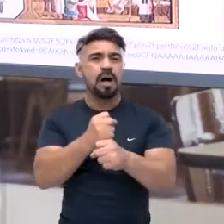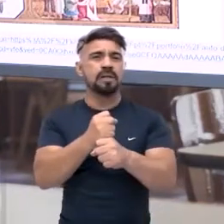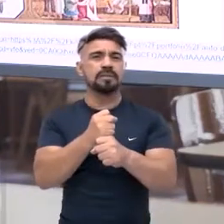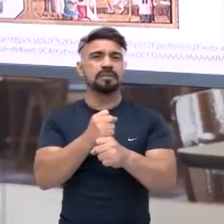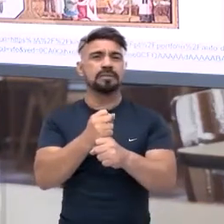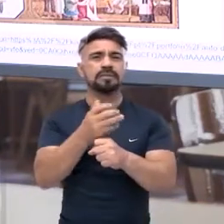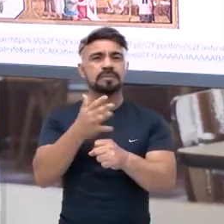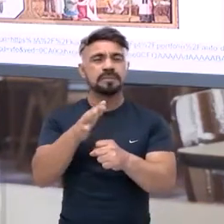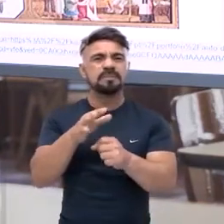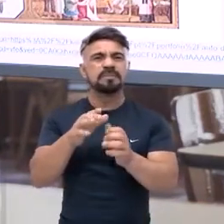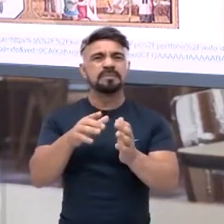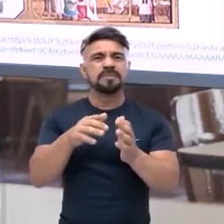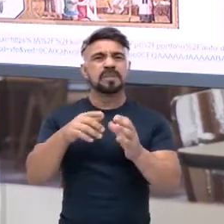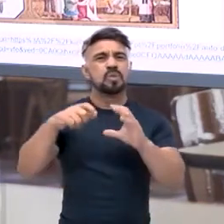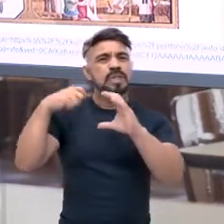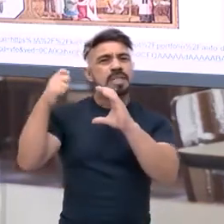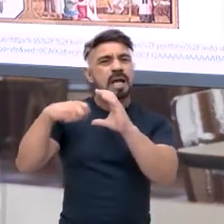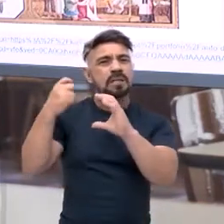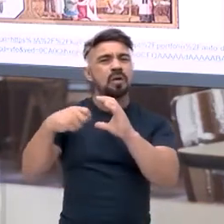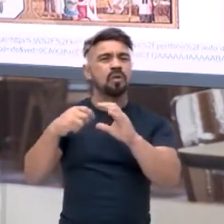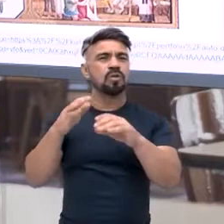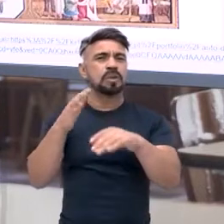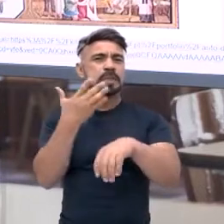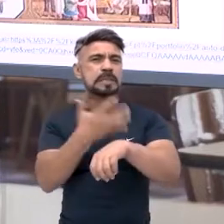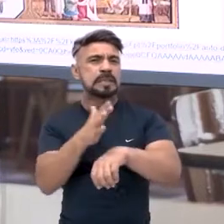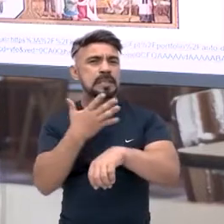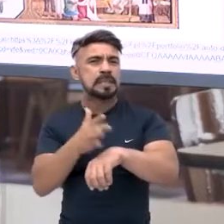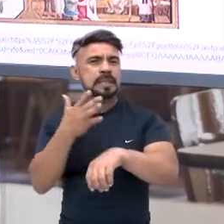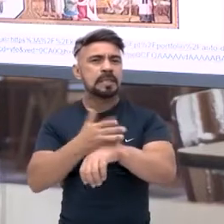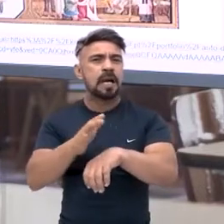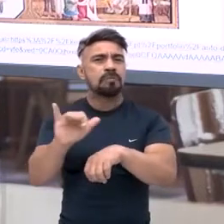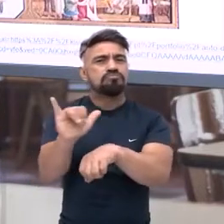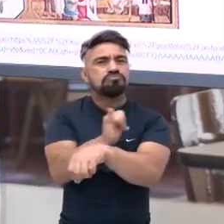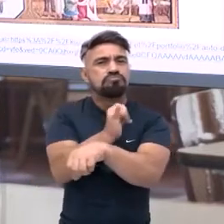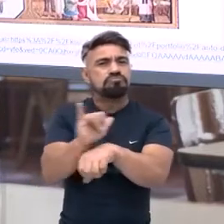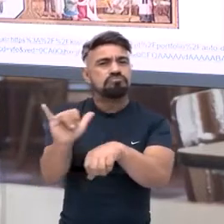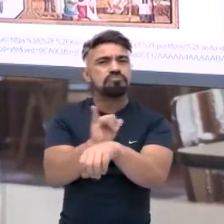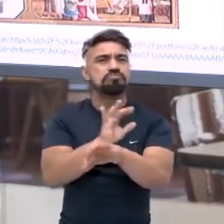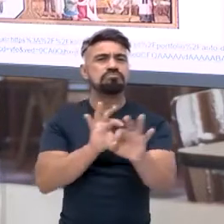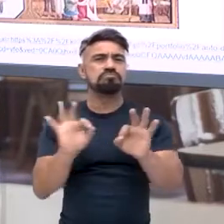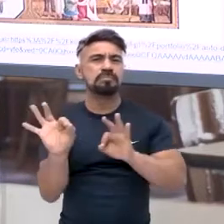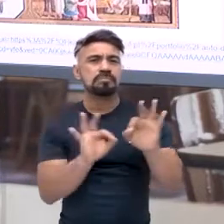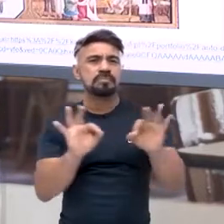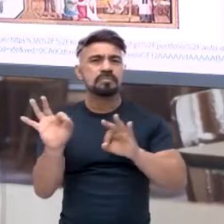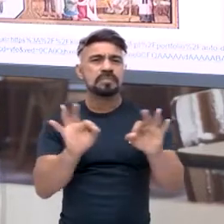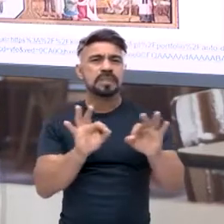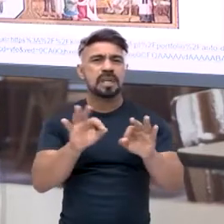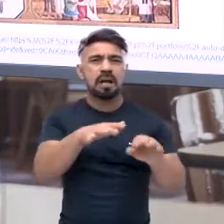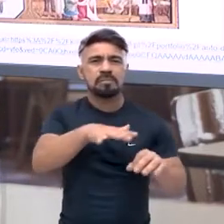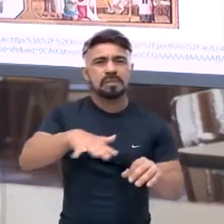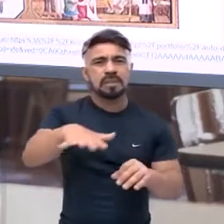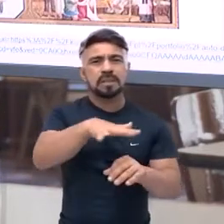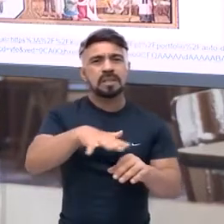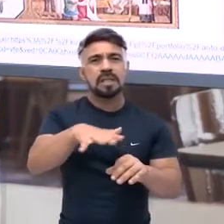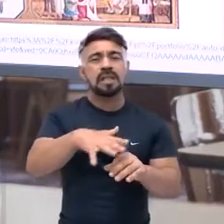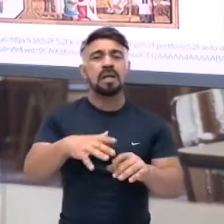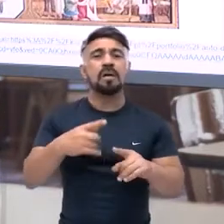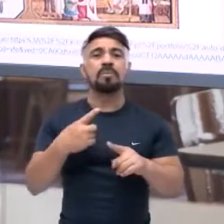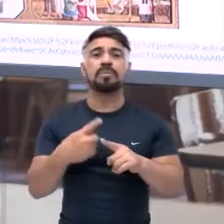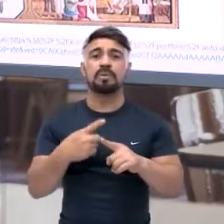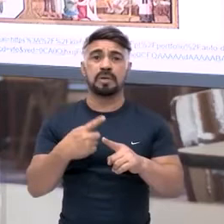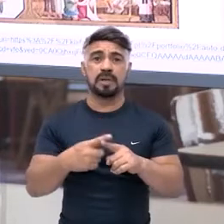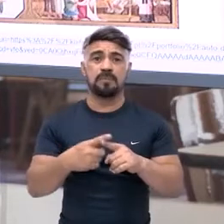ano para que os atores fossem trabalhando, para que o cenário fosse sendo construído,